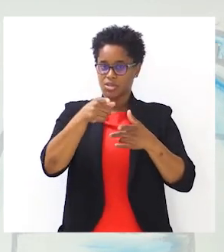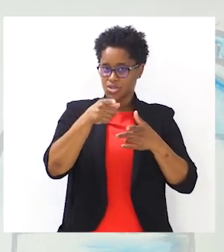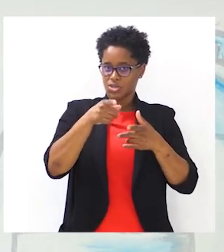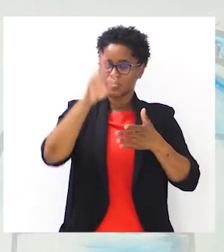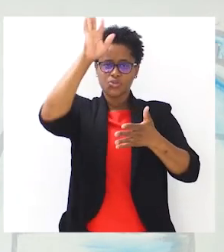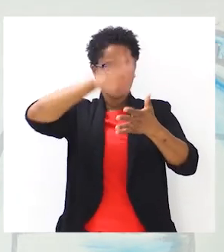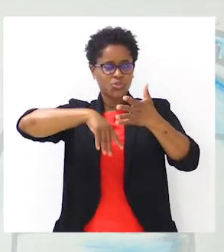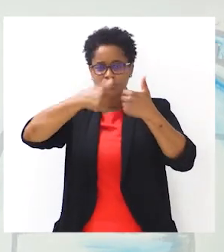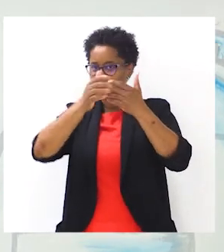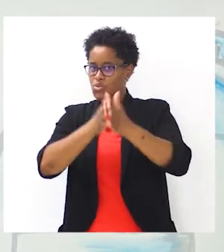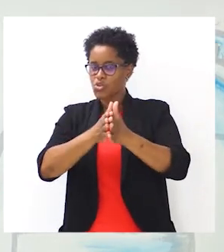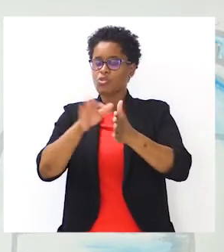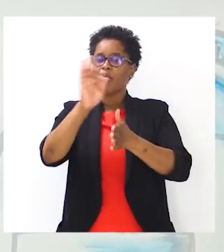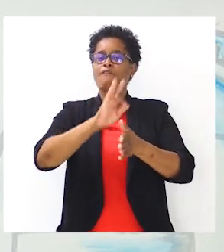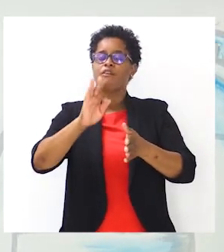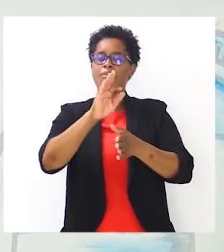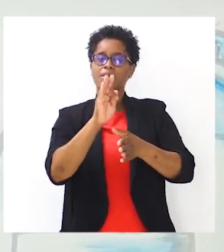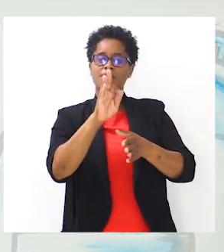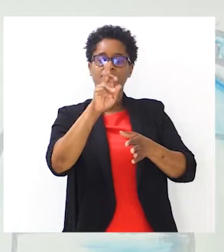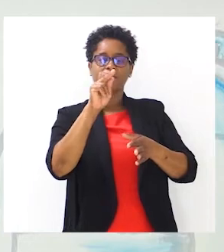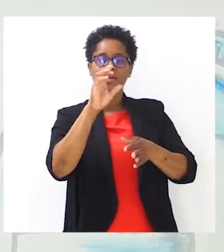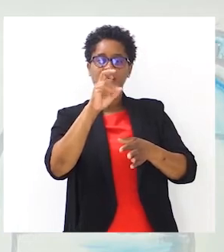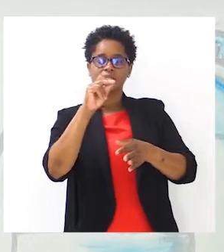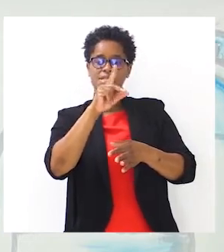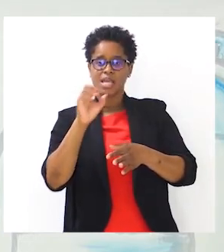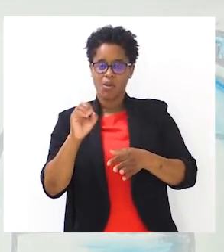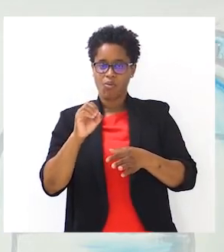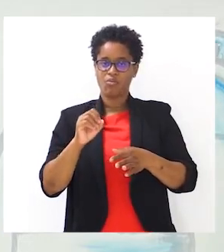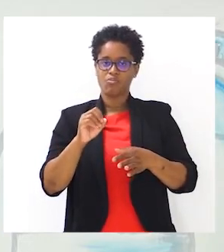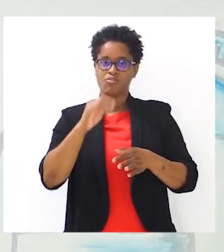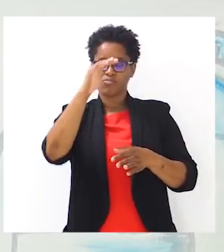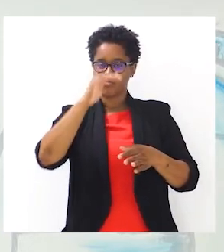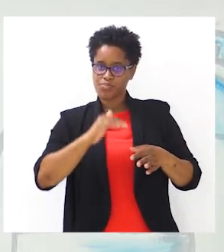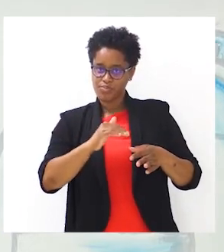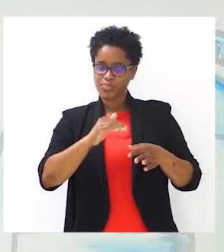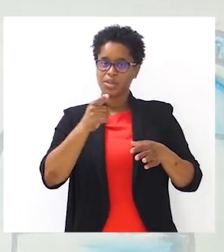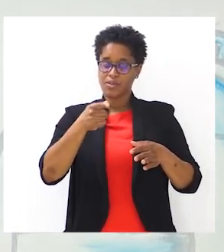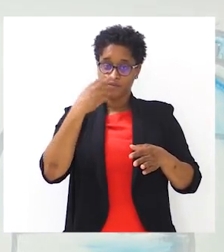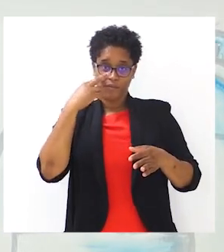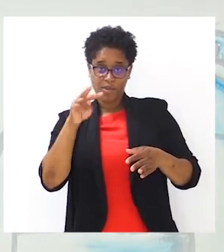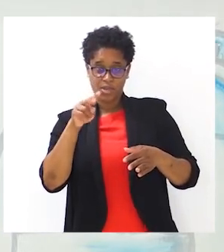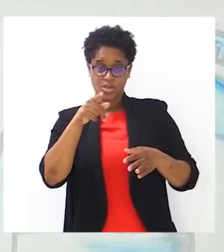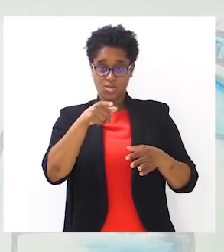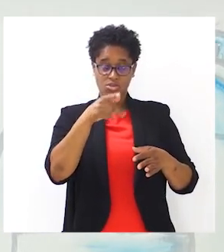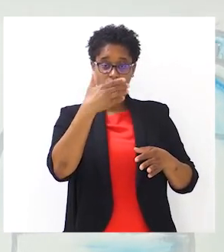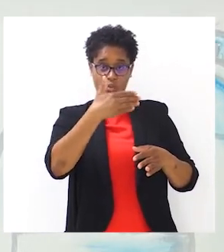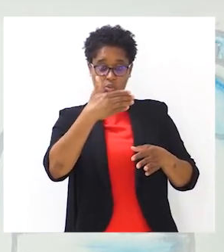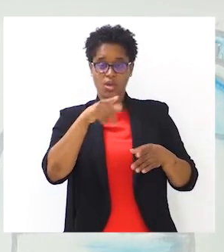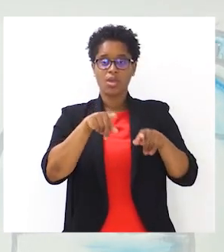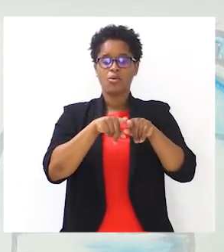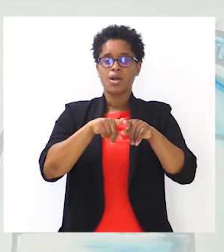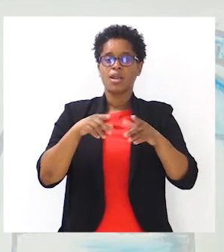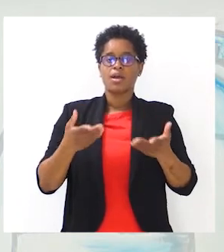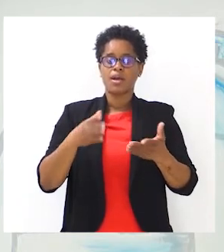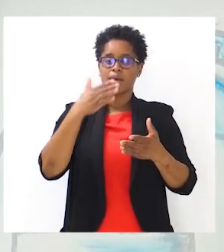este inteiro sob a forma de fração? Vejam, este 1 é igual a